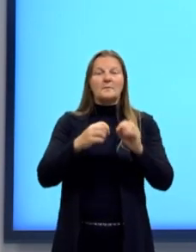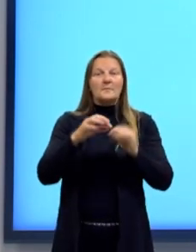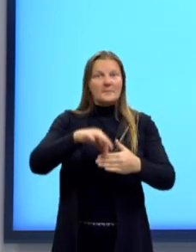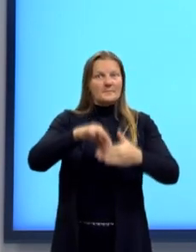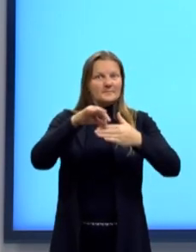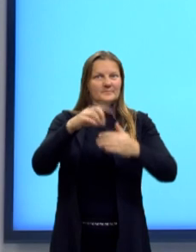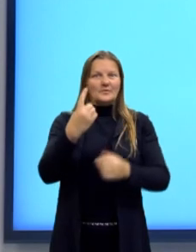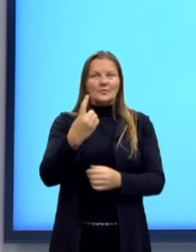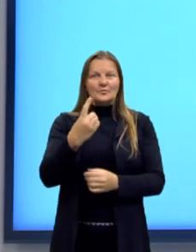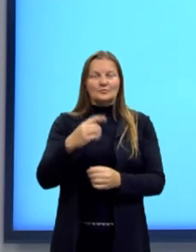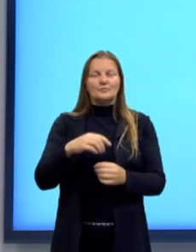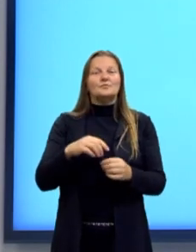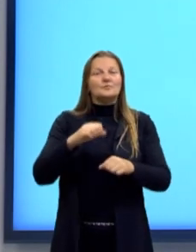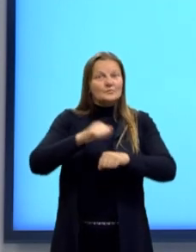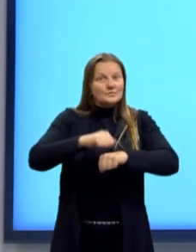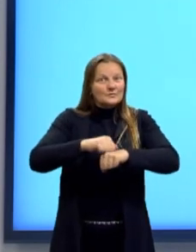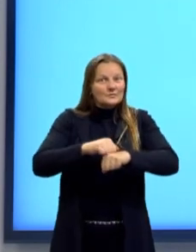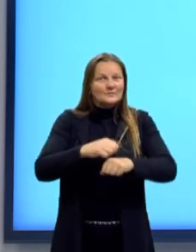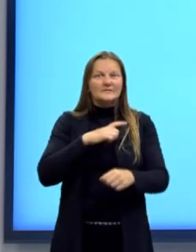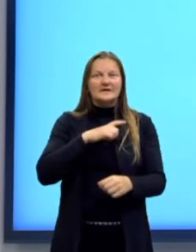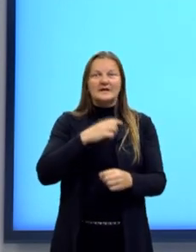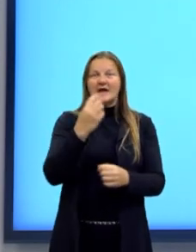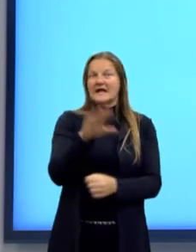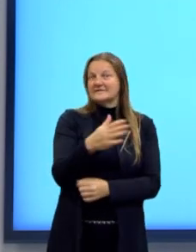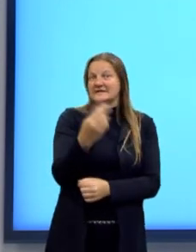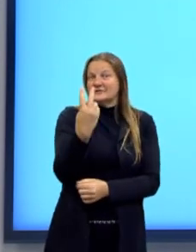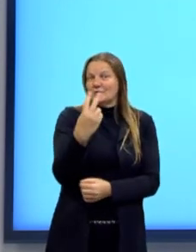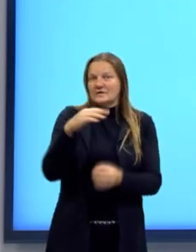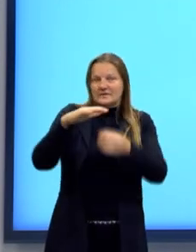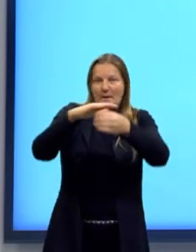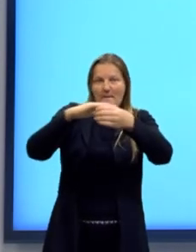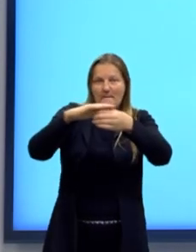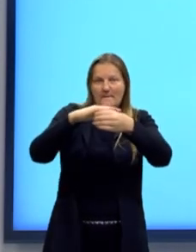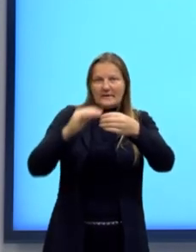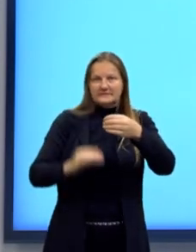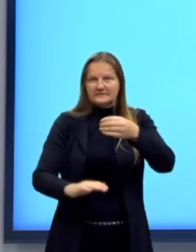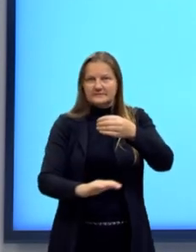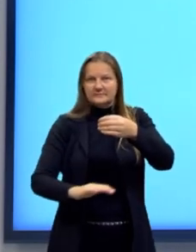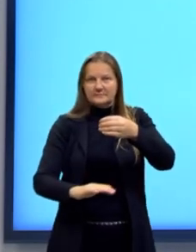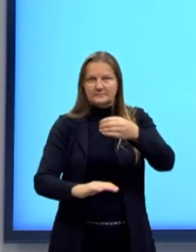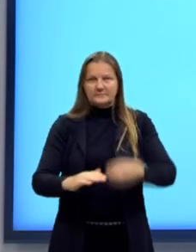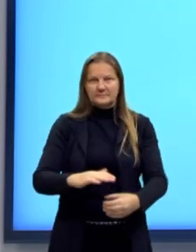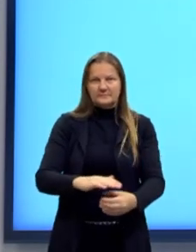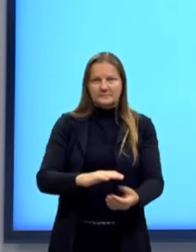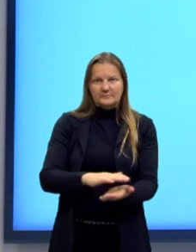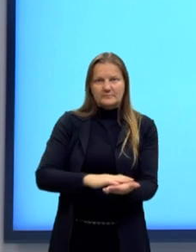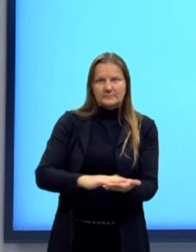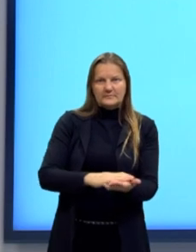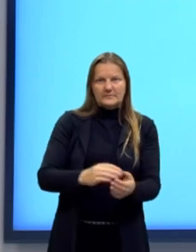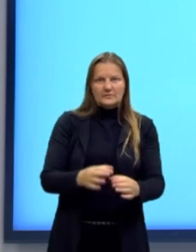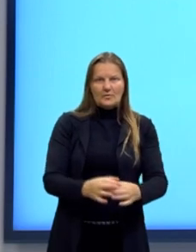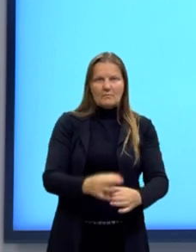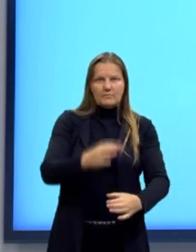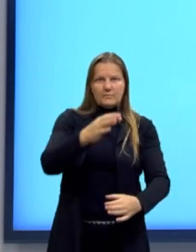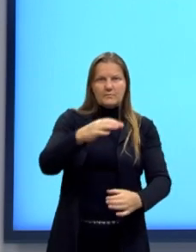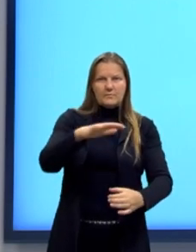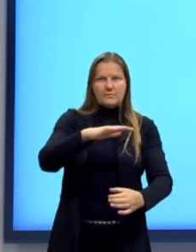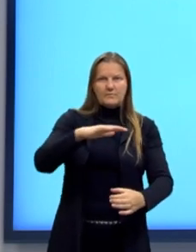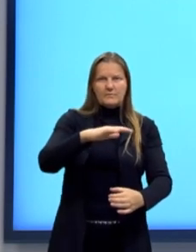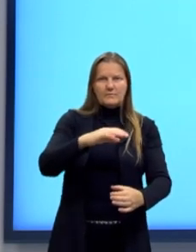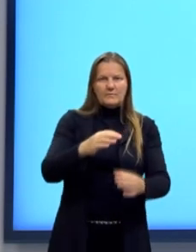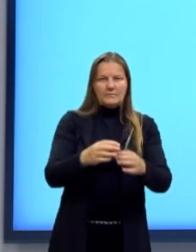que não sólido de revolução nós podemos ter duas bases circulares né ou então uma base circular que